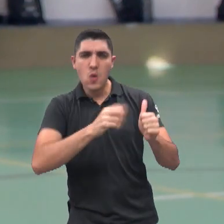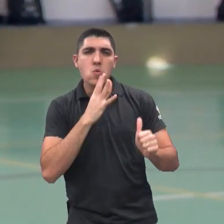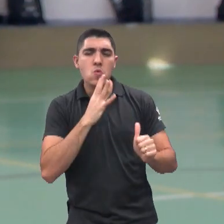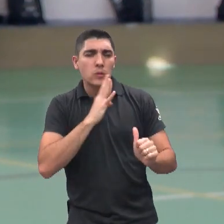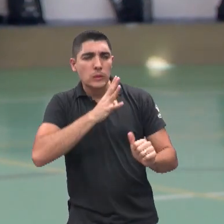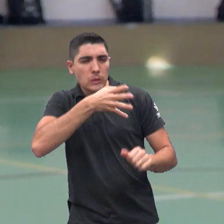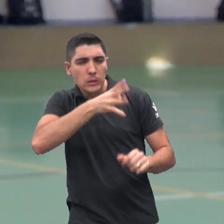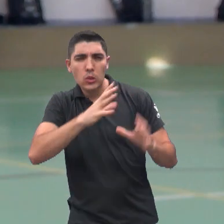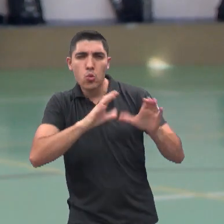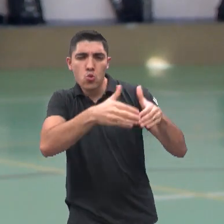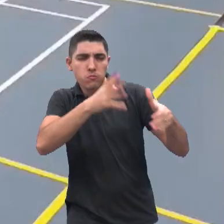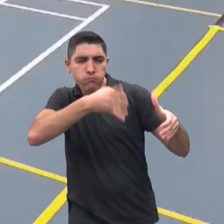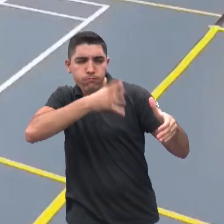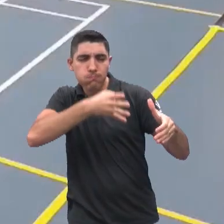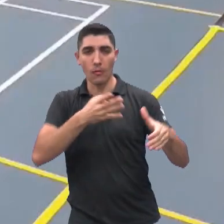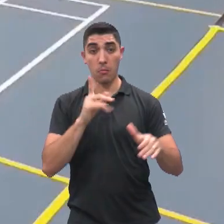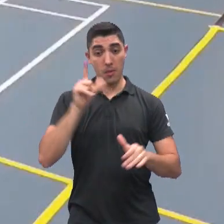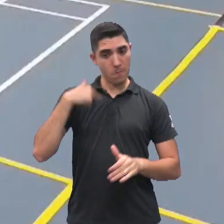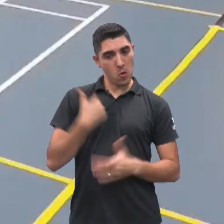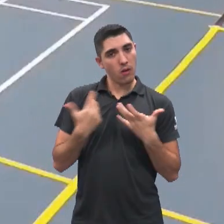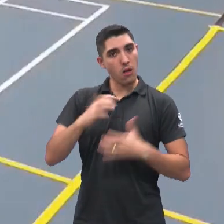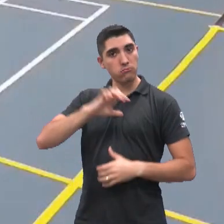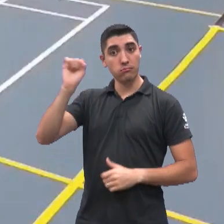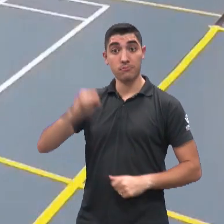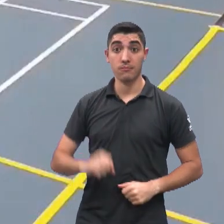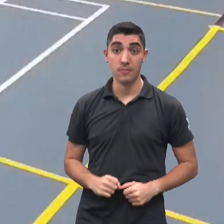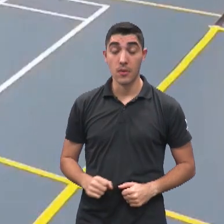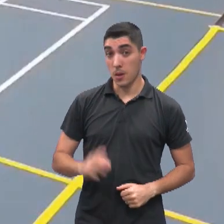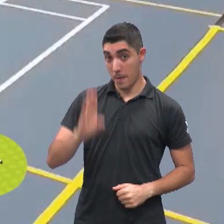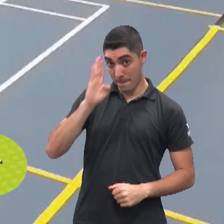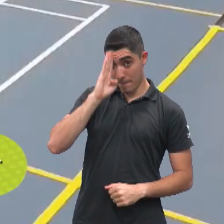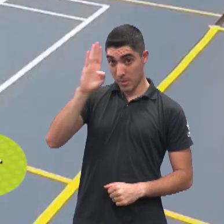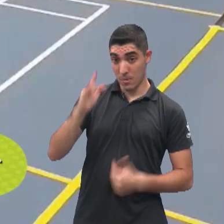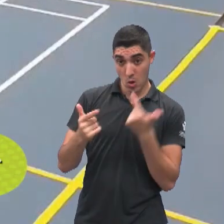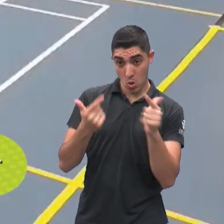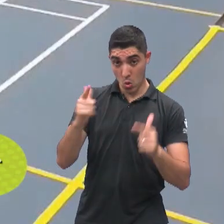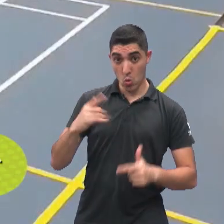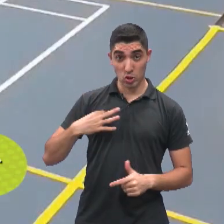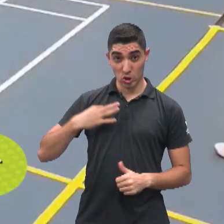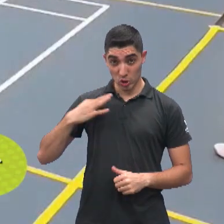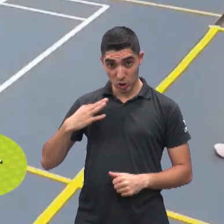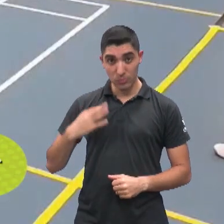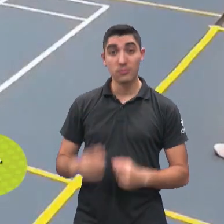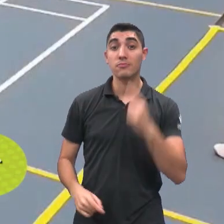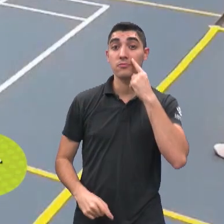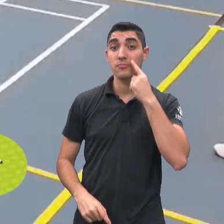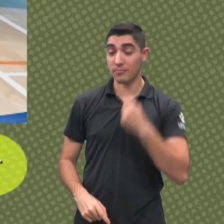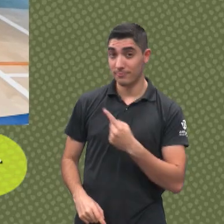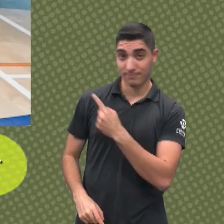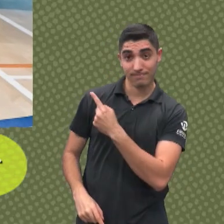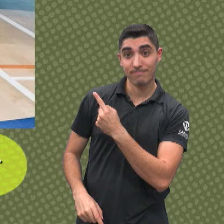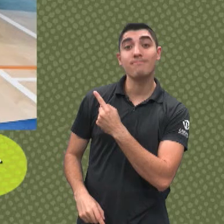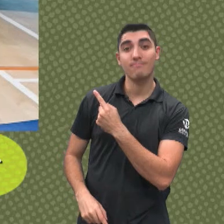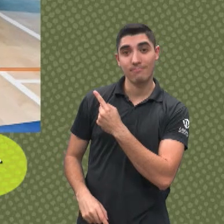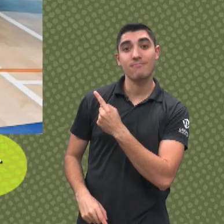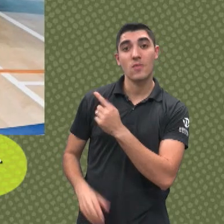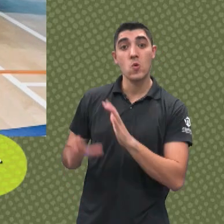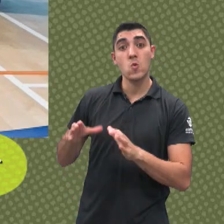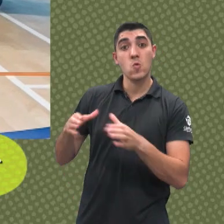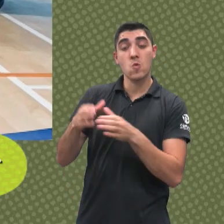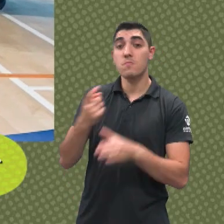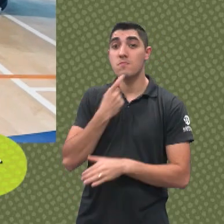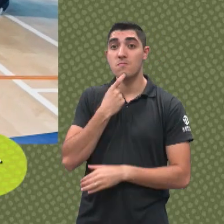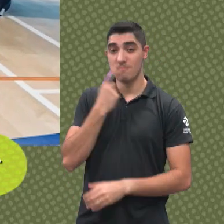na competição, para ser campeão mesmo. Os principais adversários dos joseenses devem ser os donos da casa, do Old Power